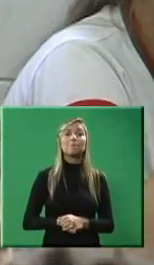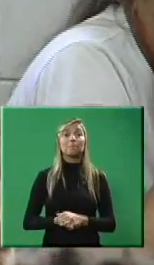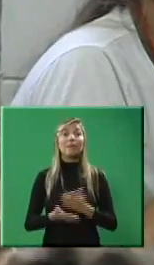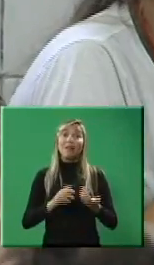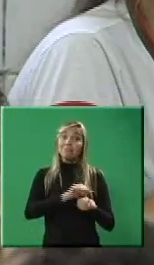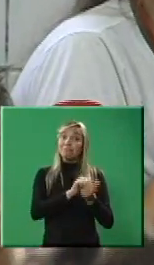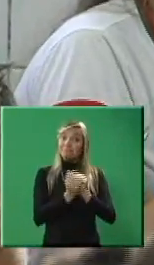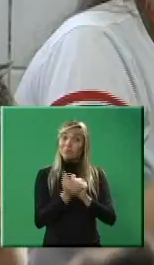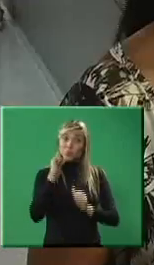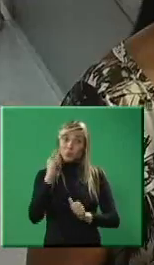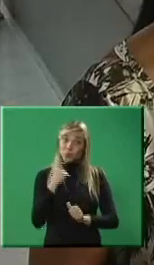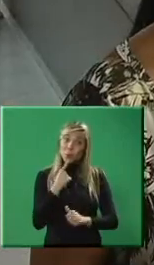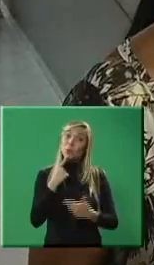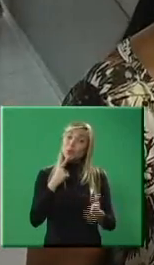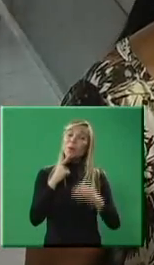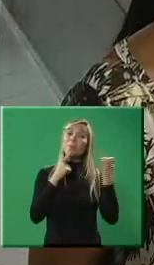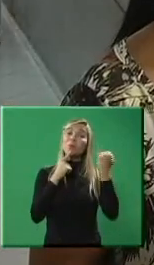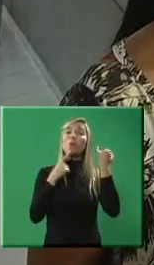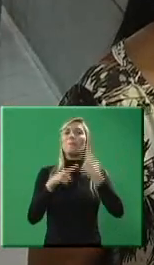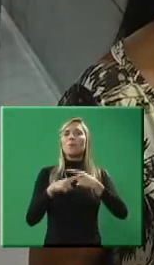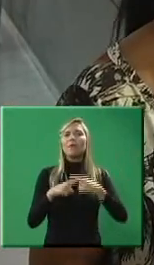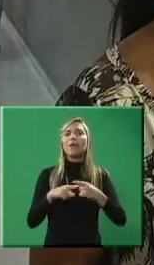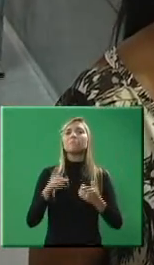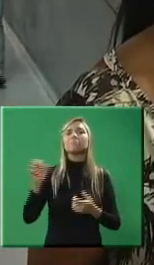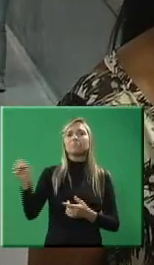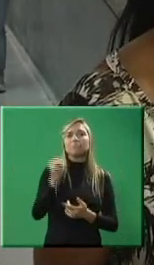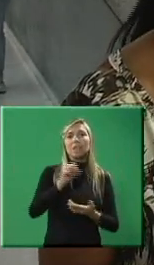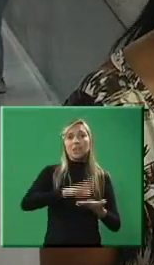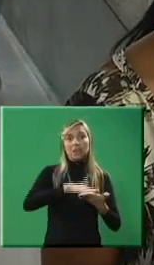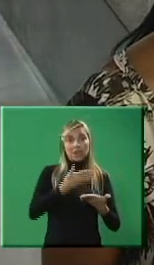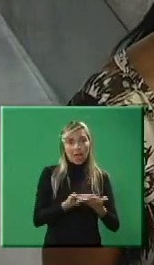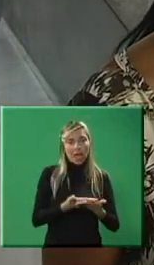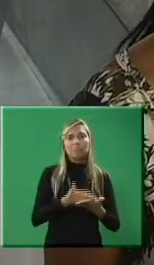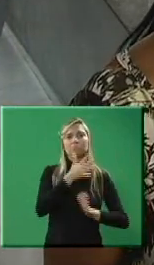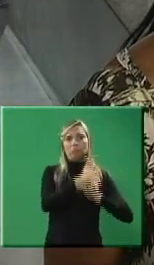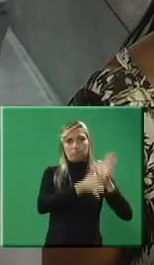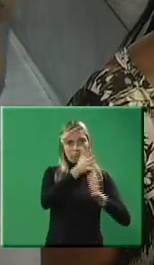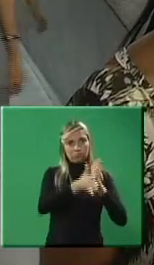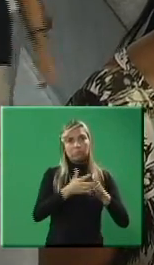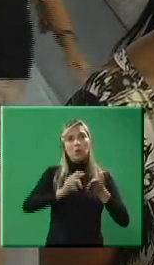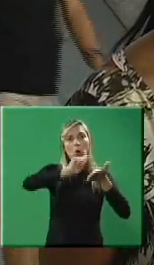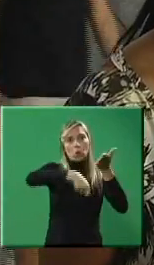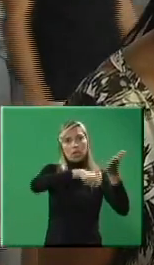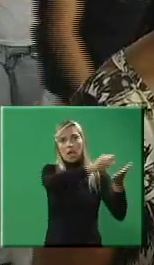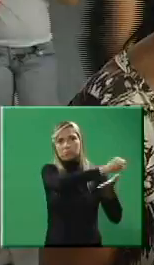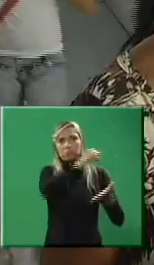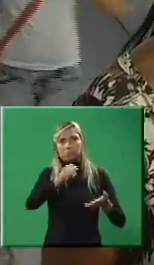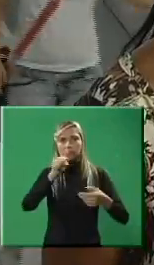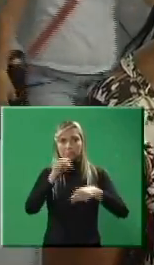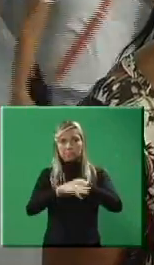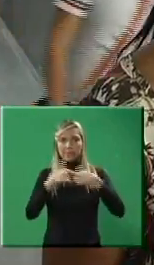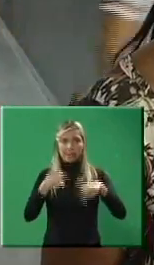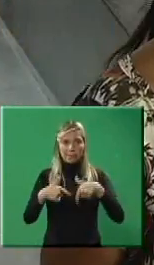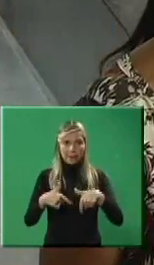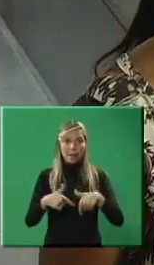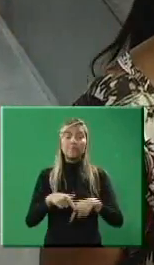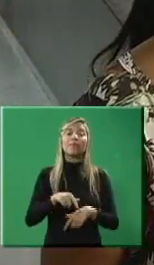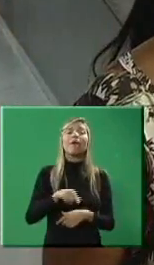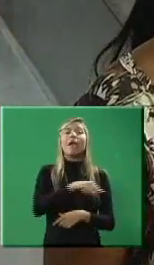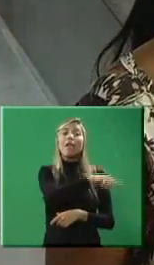A adaptação para os surdos foi só com a intérprete de Libras, que a gente contratou,